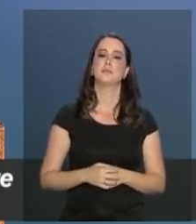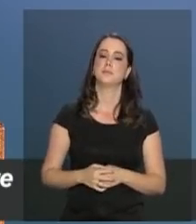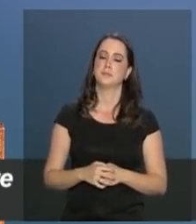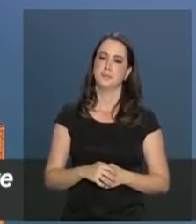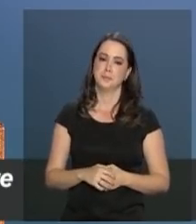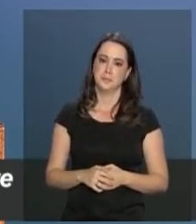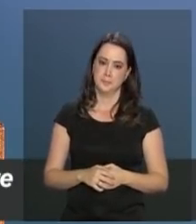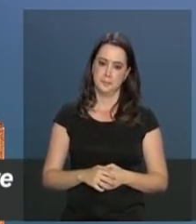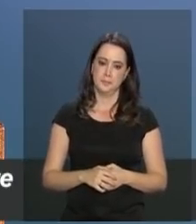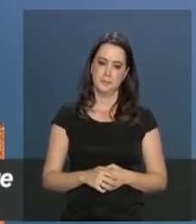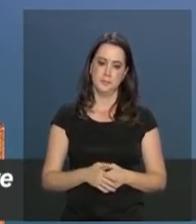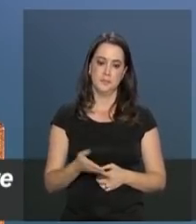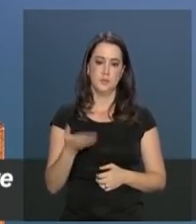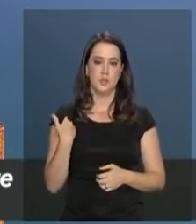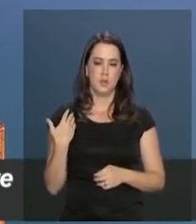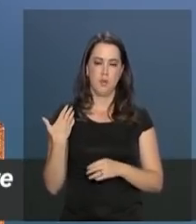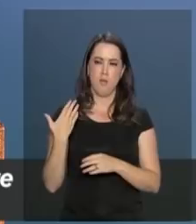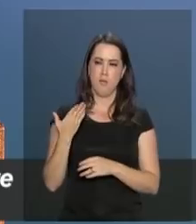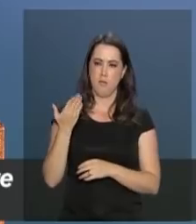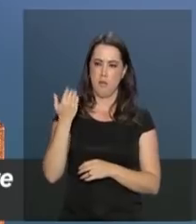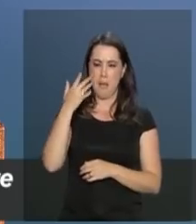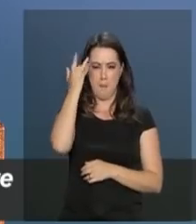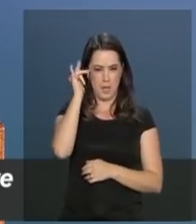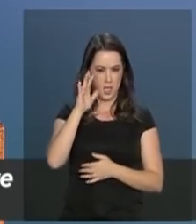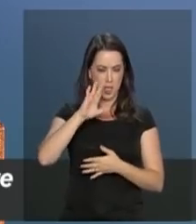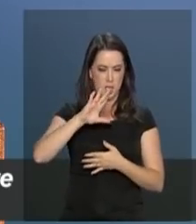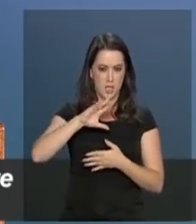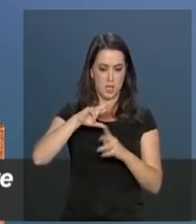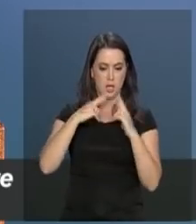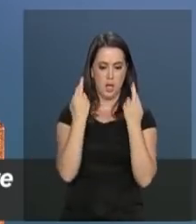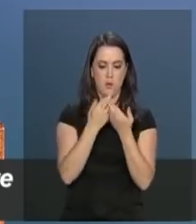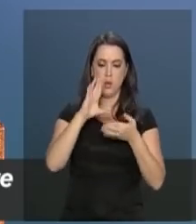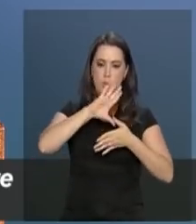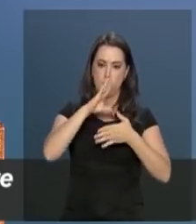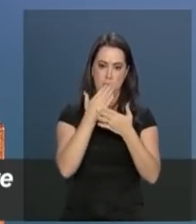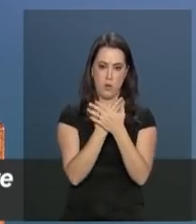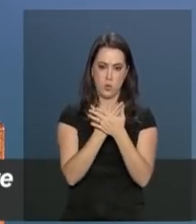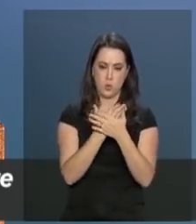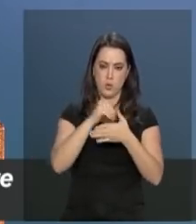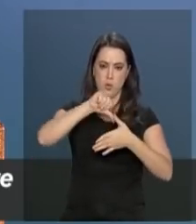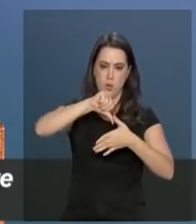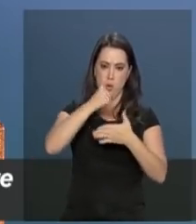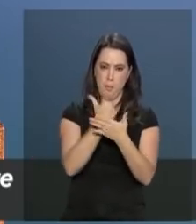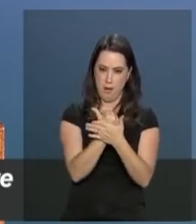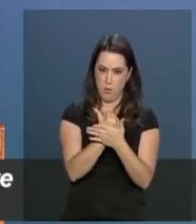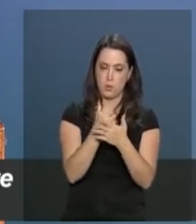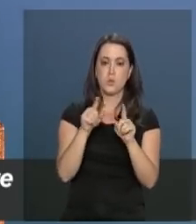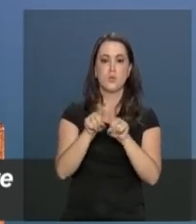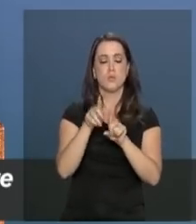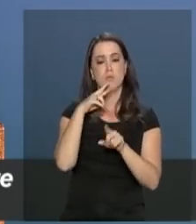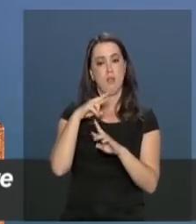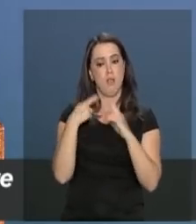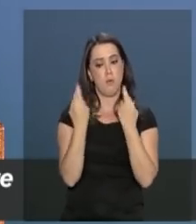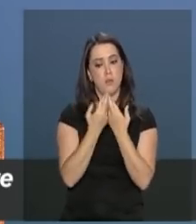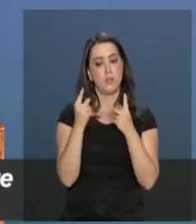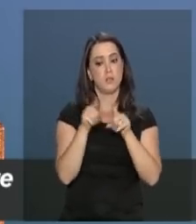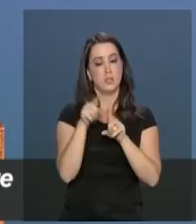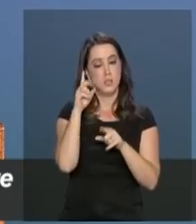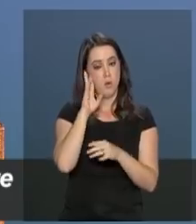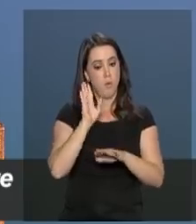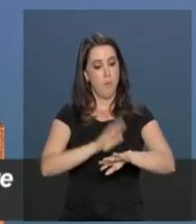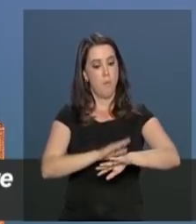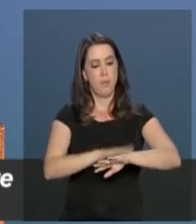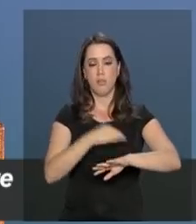ainda agora provável mercosul amanhã eu estarei comemorando com os colegas do mercosul exata é precisamente este instante